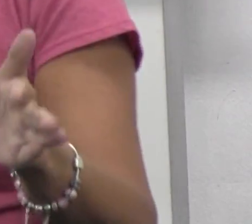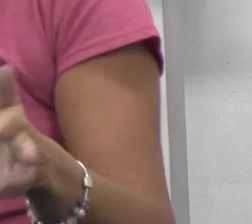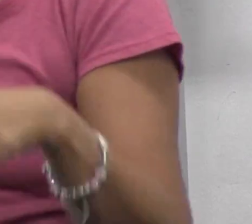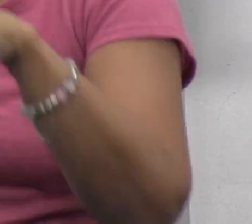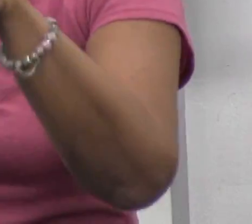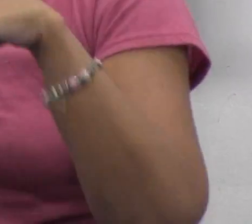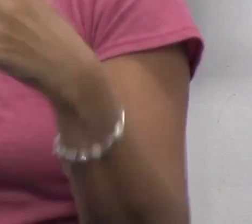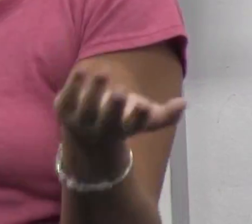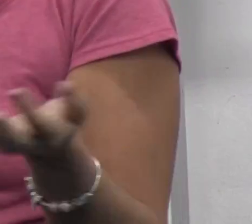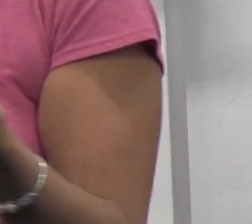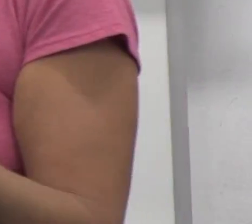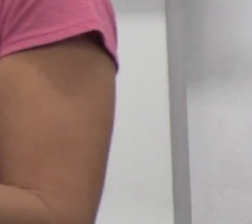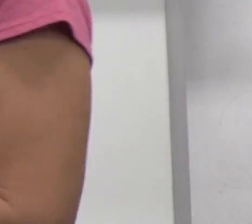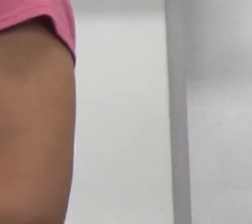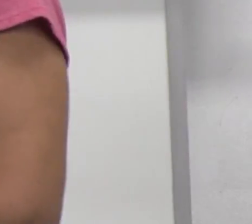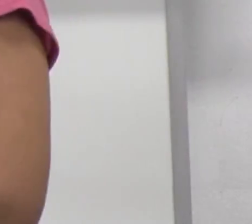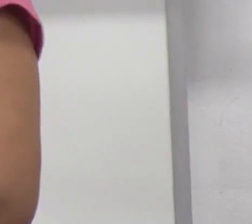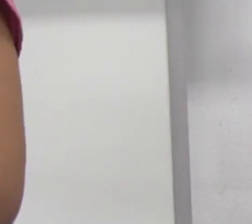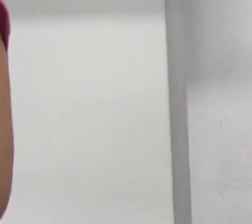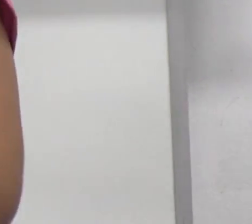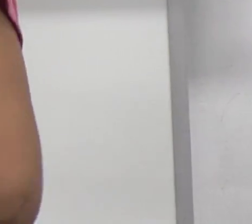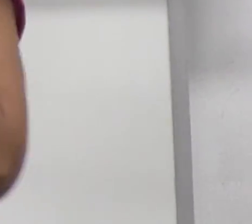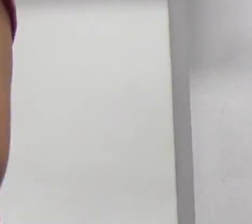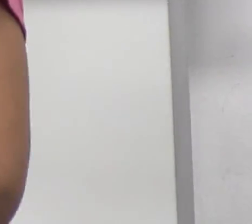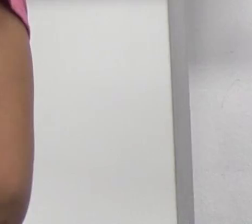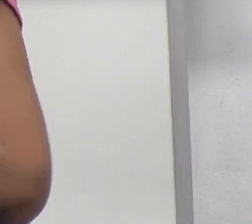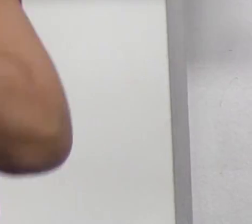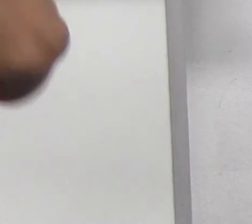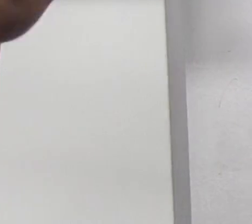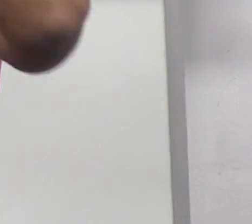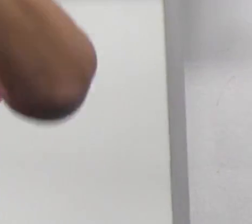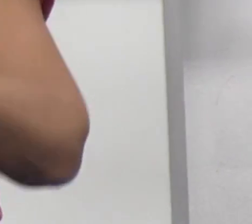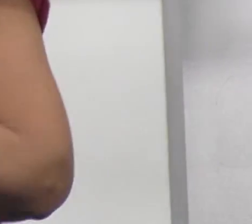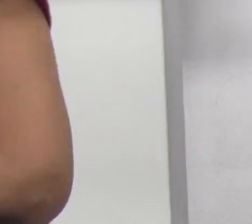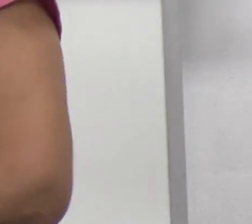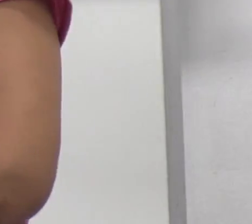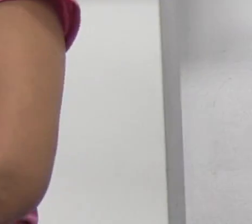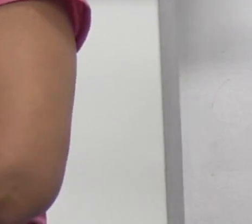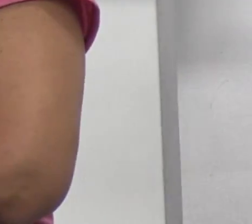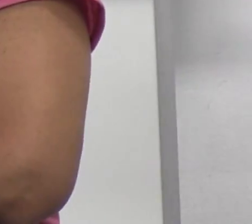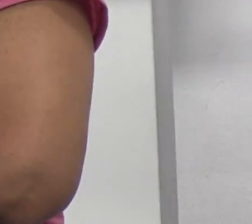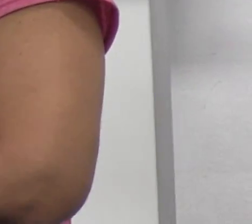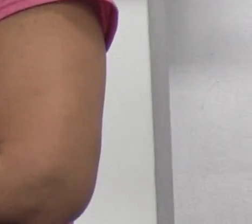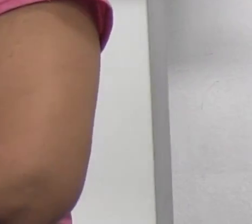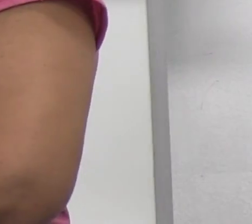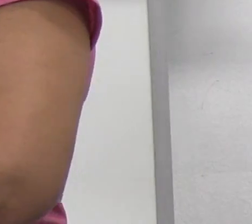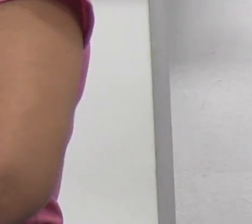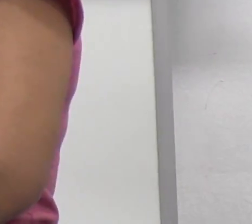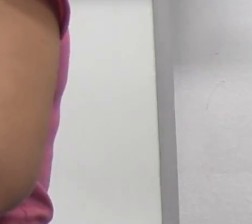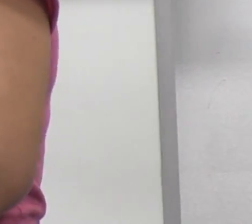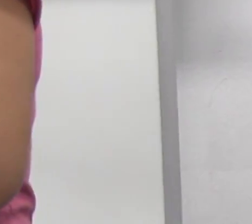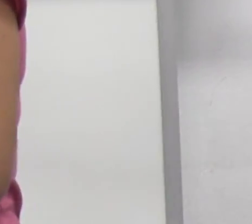tem que saber que são duas línguas que são diferentes e que os processos cognitivos também são